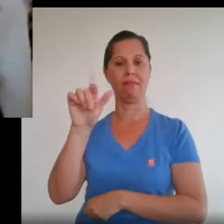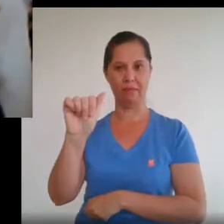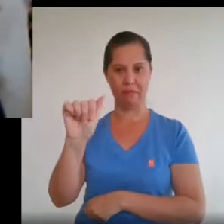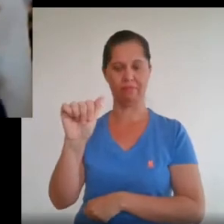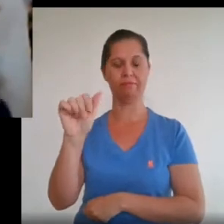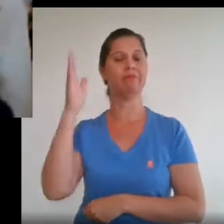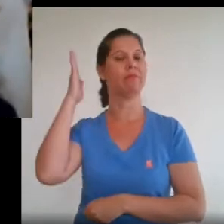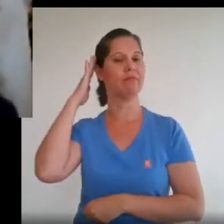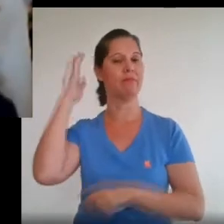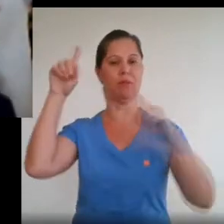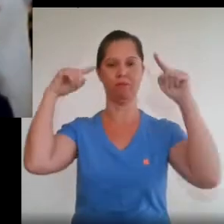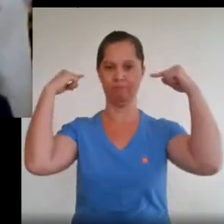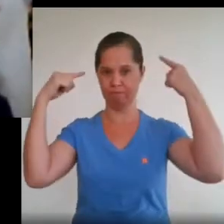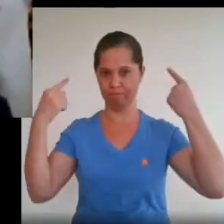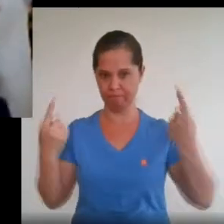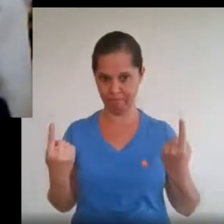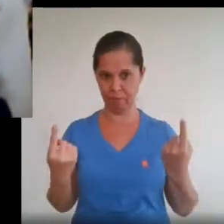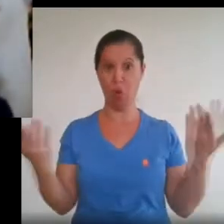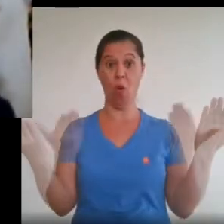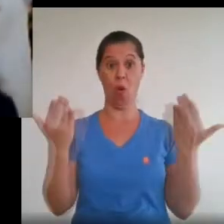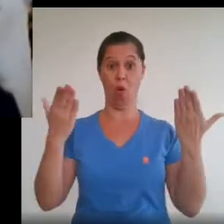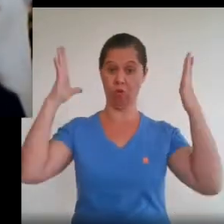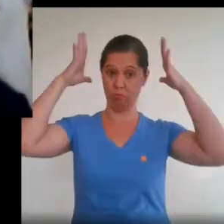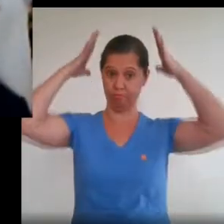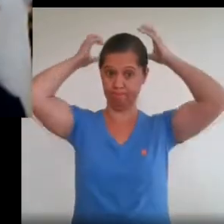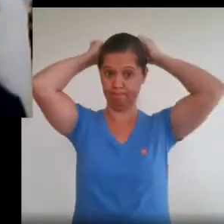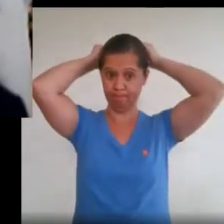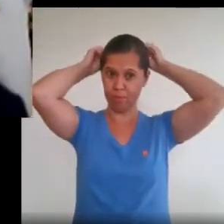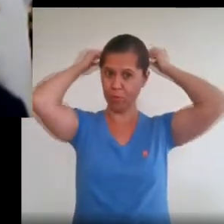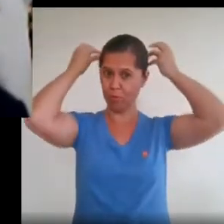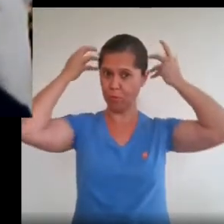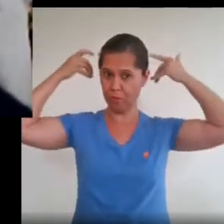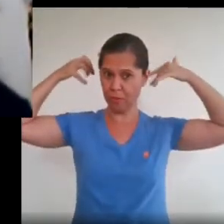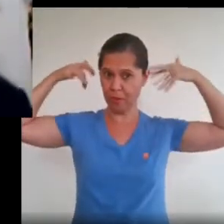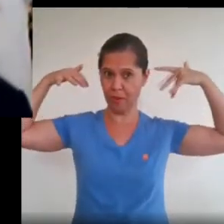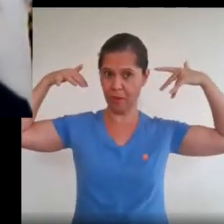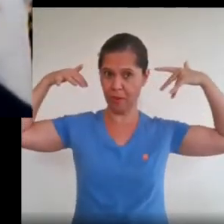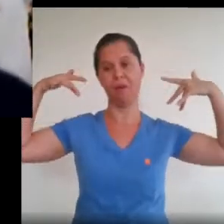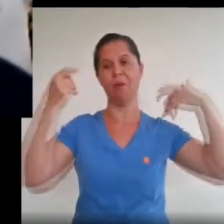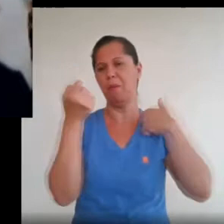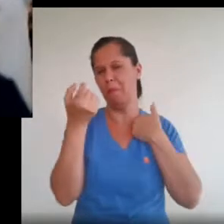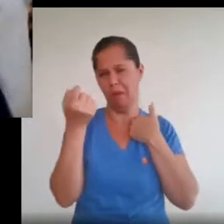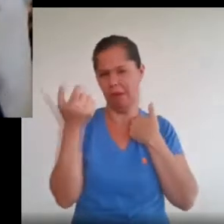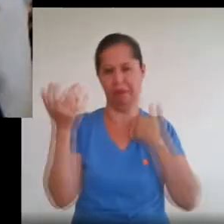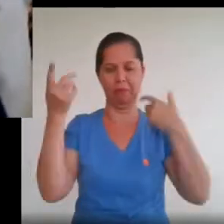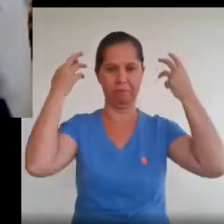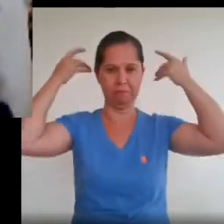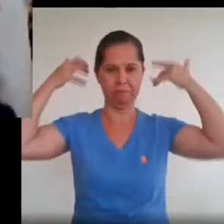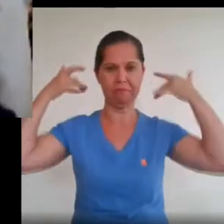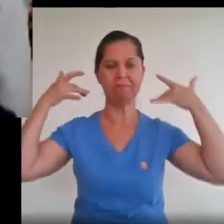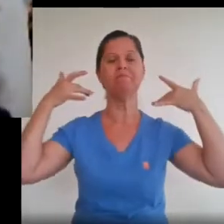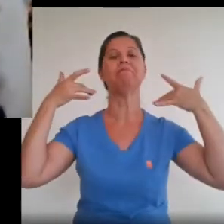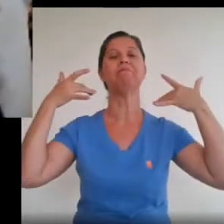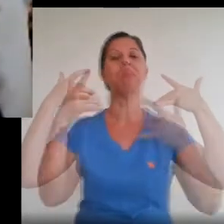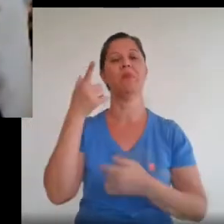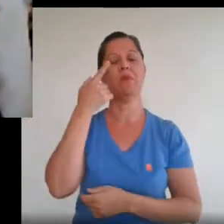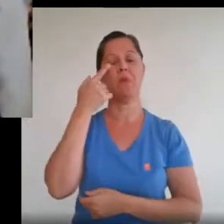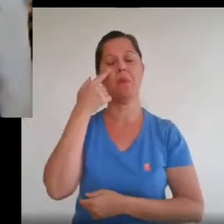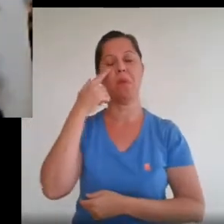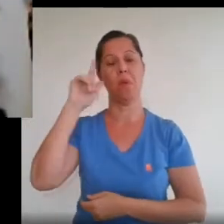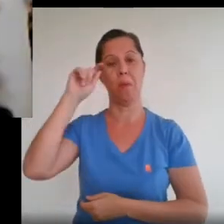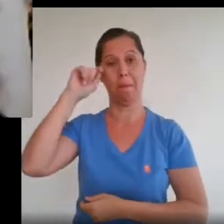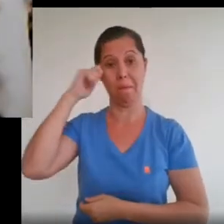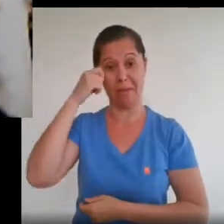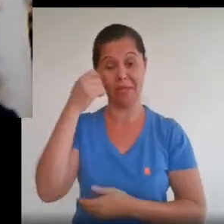pretos e cacheados, eles estão presos, está só um pouquinho solto hoje, né? E eu tenho